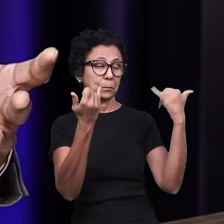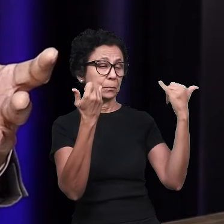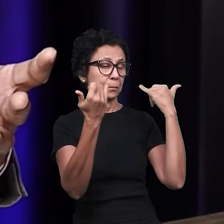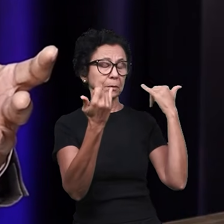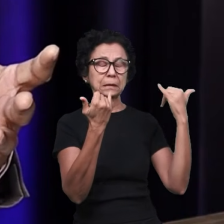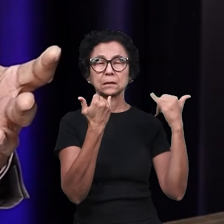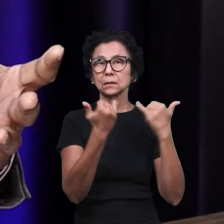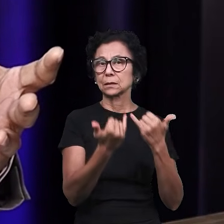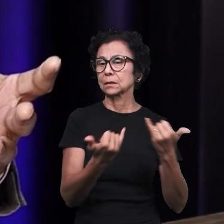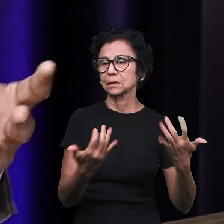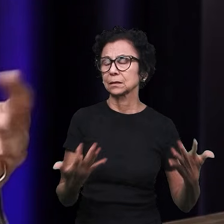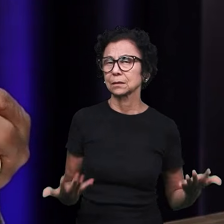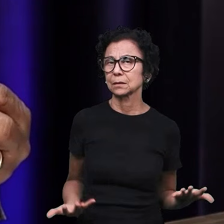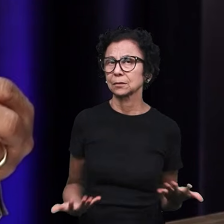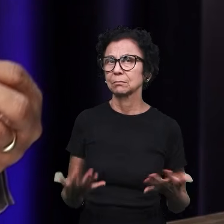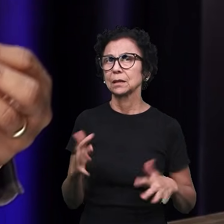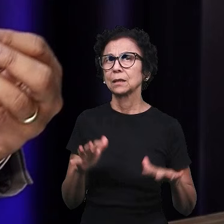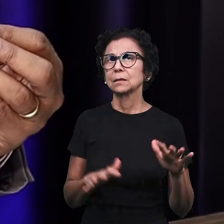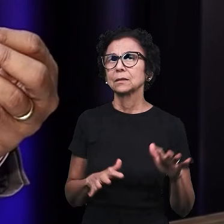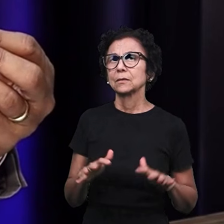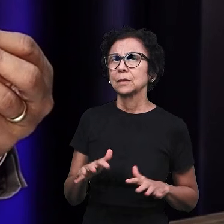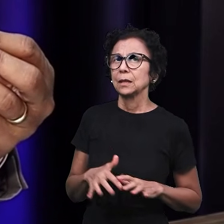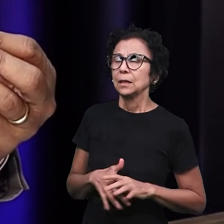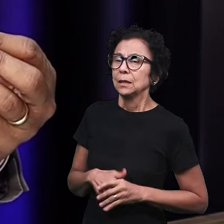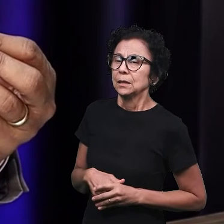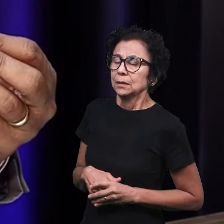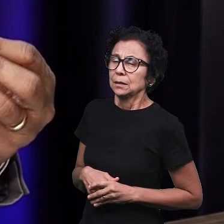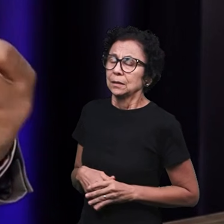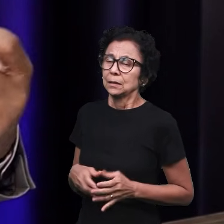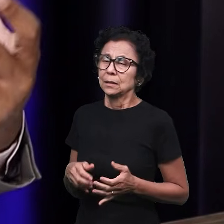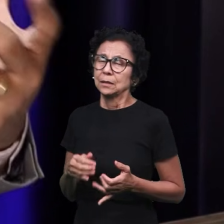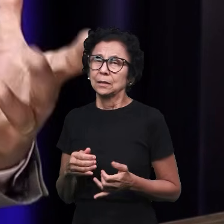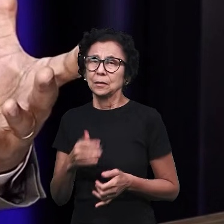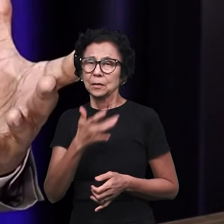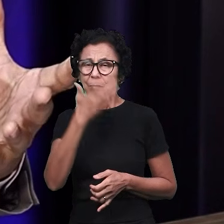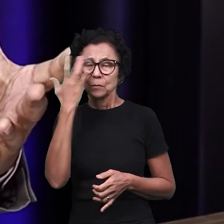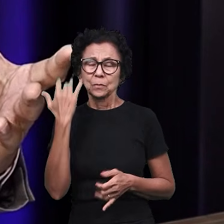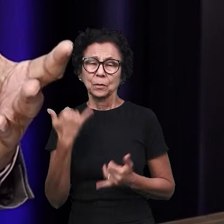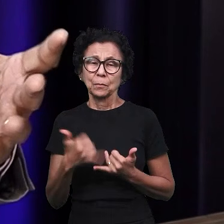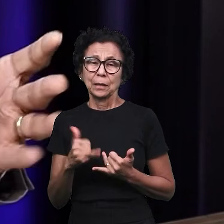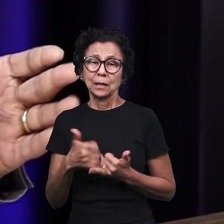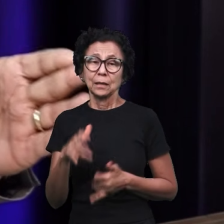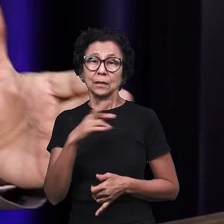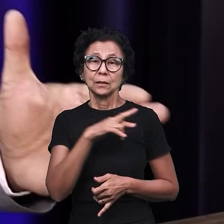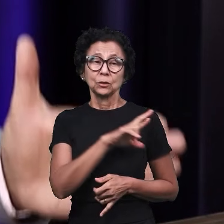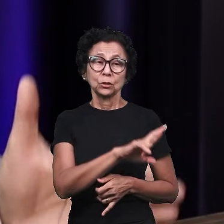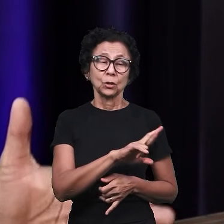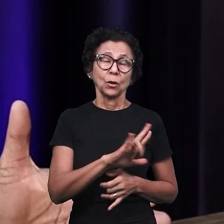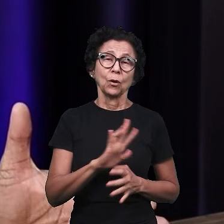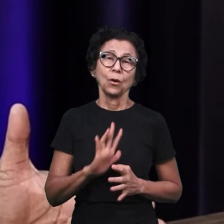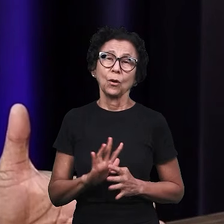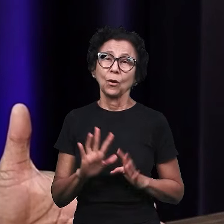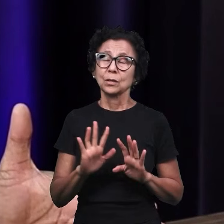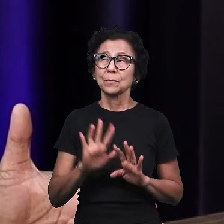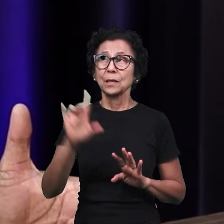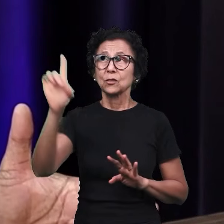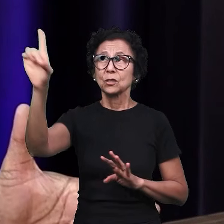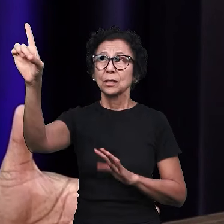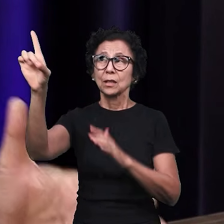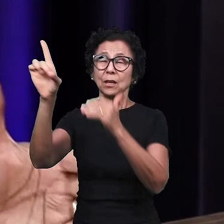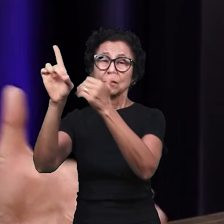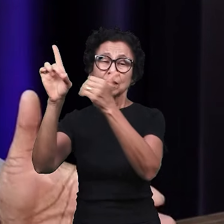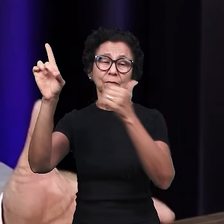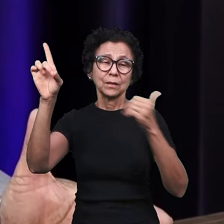dentro do coração dele, às vezes até com aparência religiosa, mas está distanciando o homem de